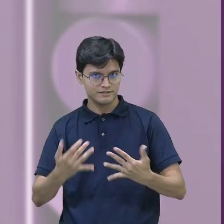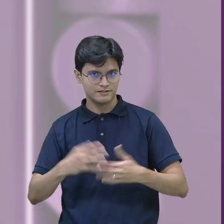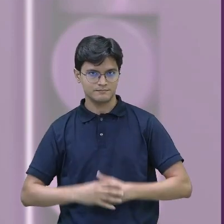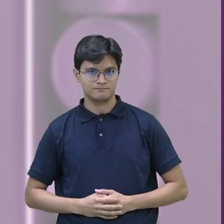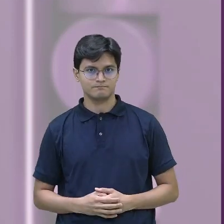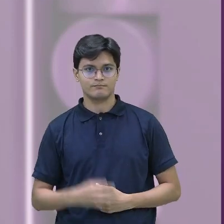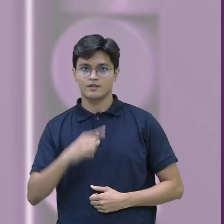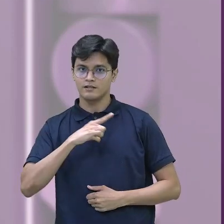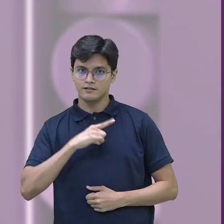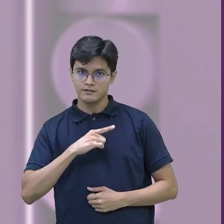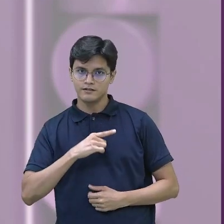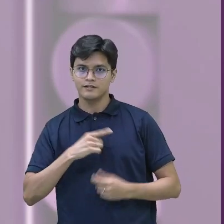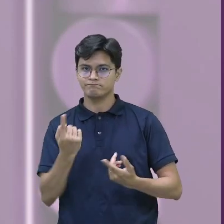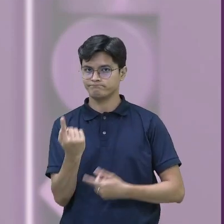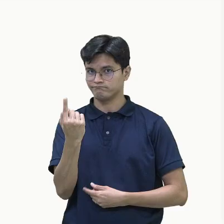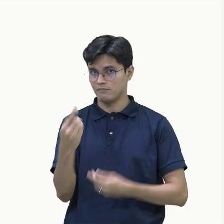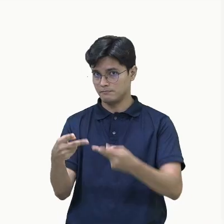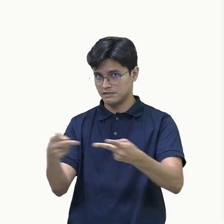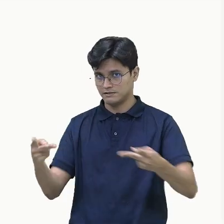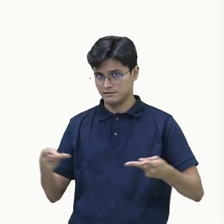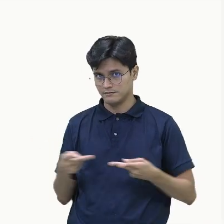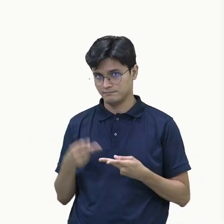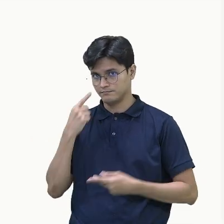Temos aqui uma pizza, acompanhe comigo na tela.